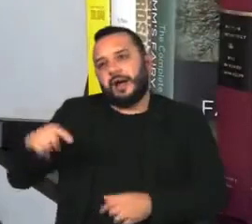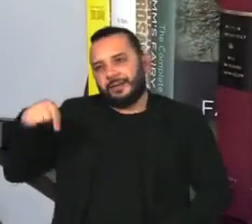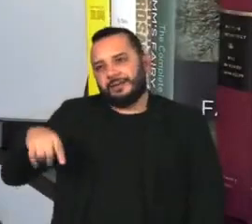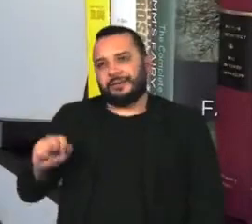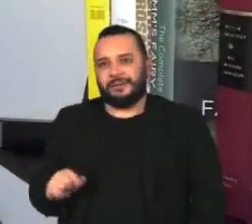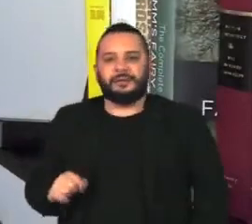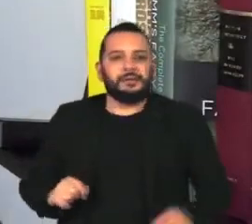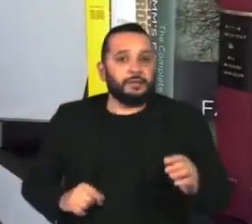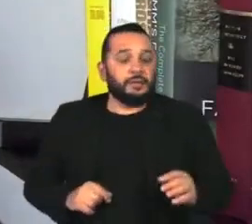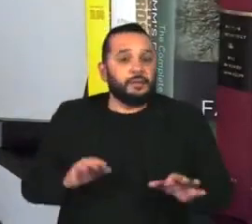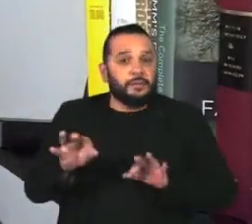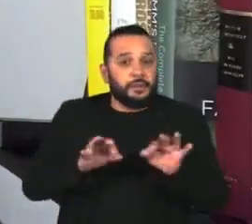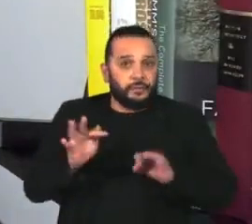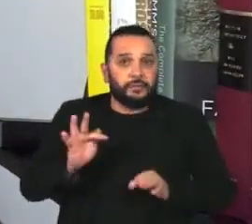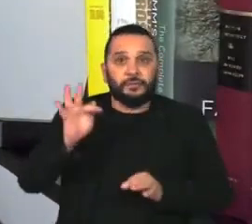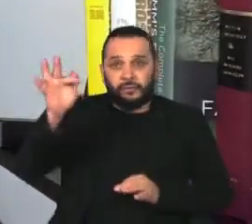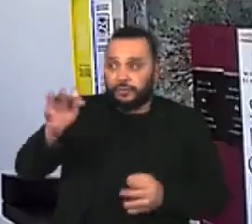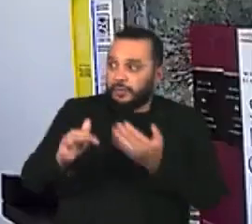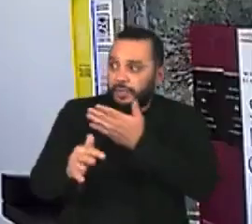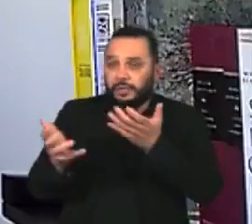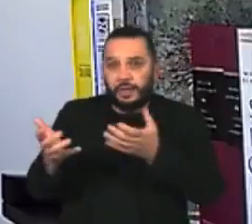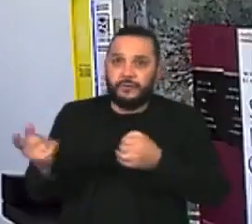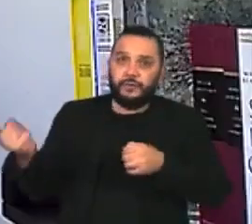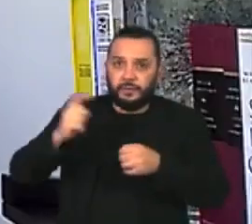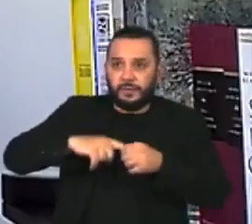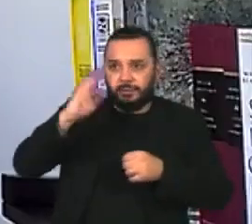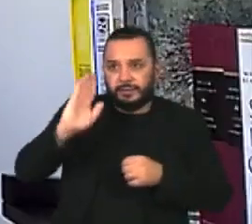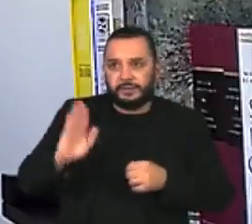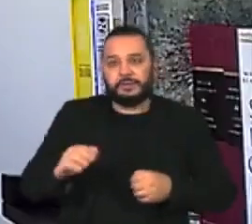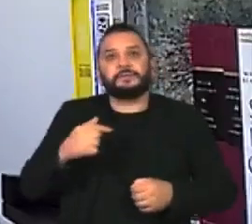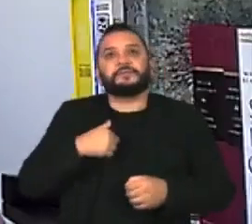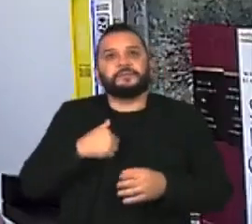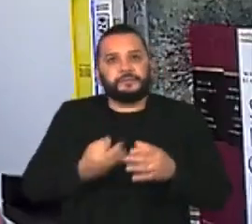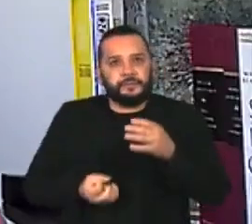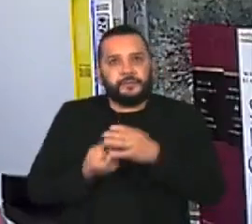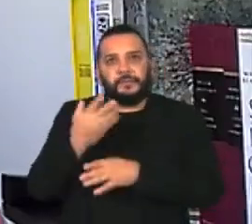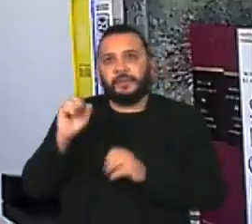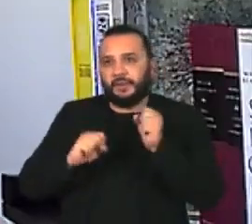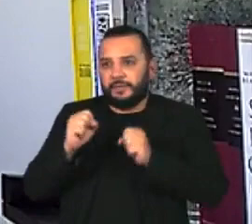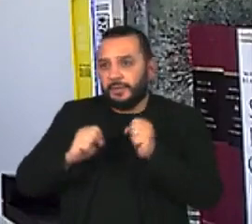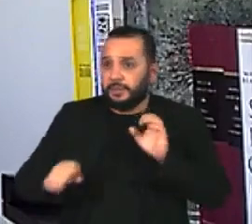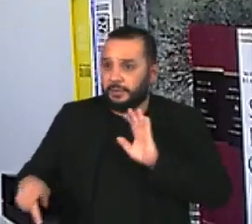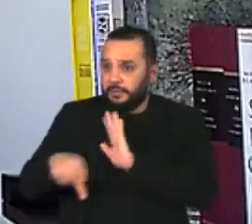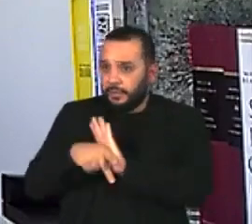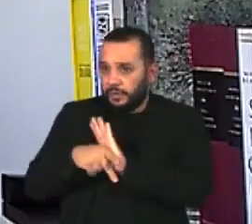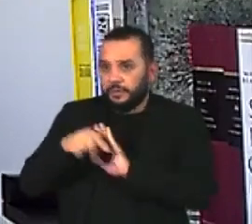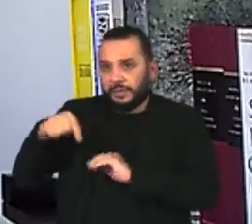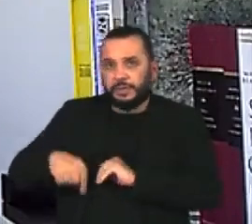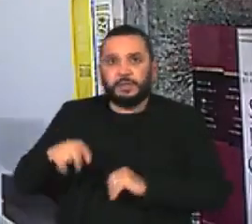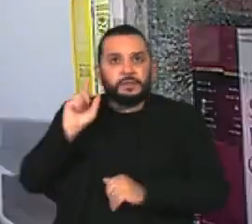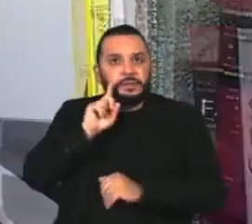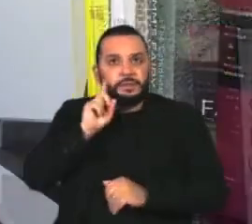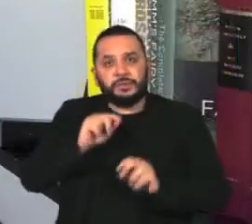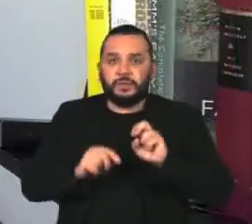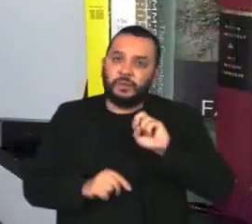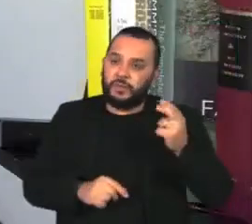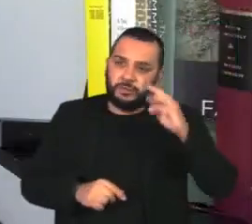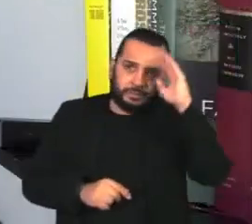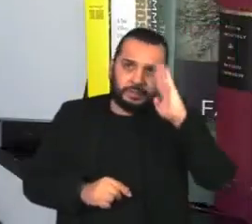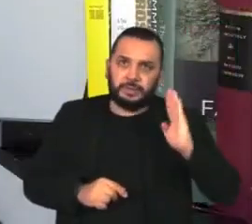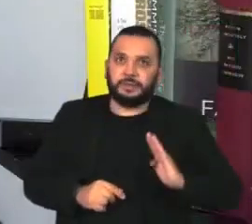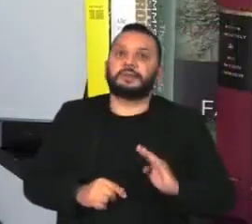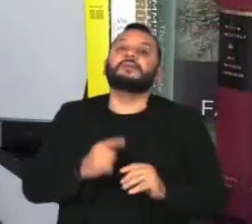Arthur, o Brasil também está no mapa. Criar uma empresa própria, seja aqui nos Estados Unidos, seja no Brasil.